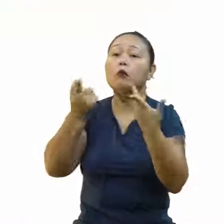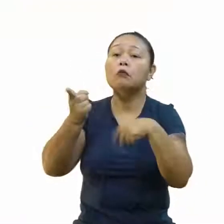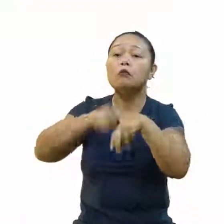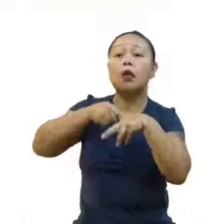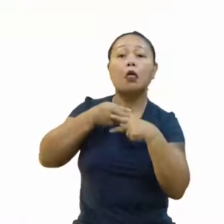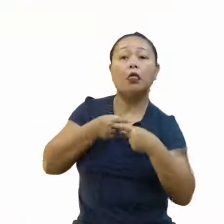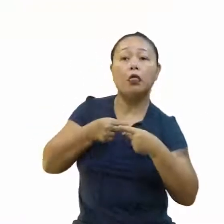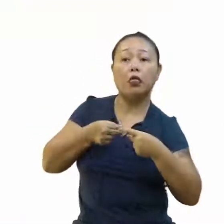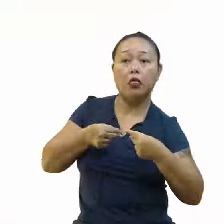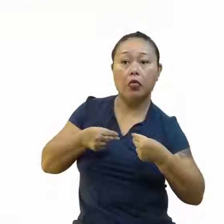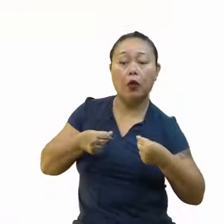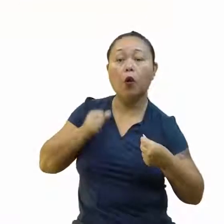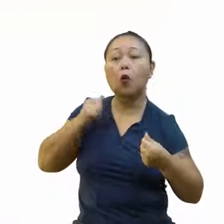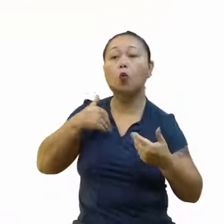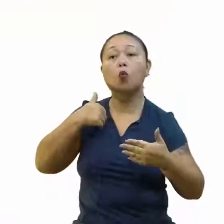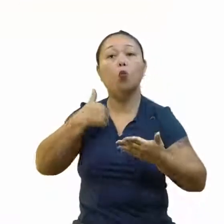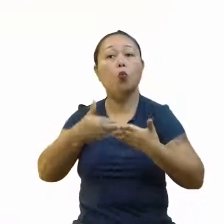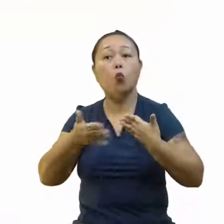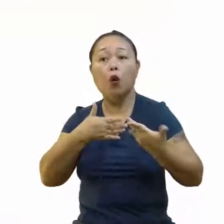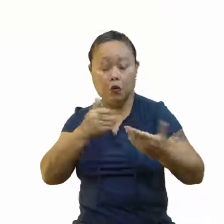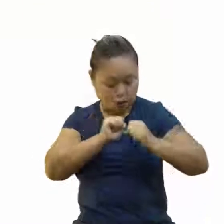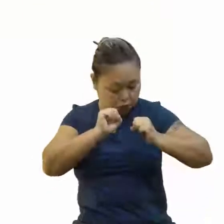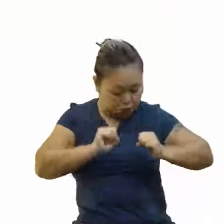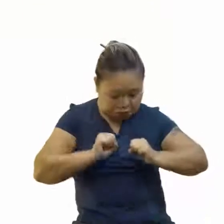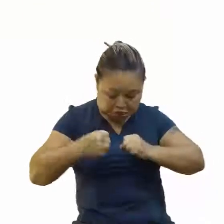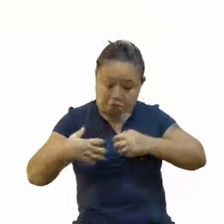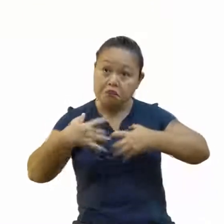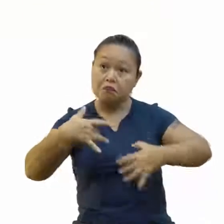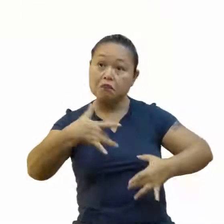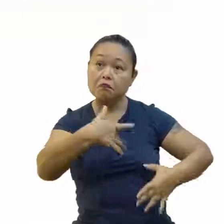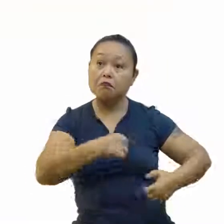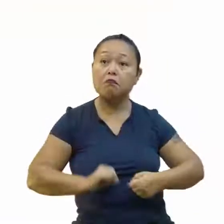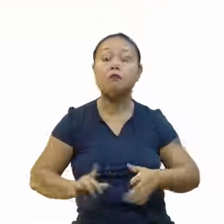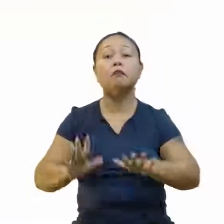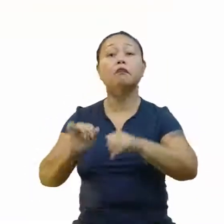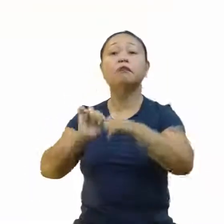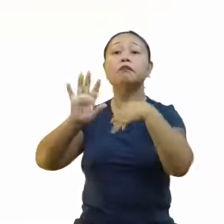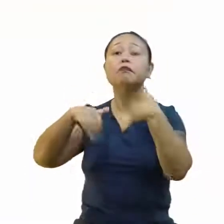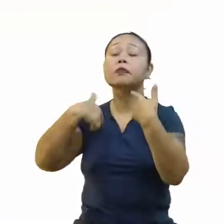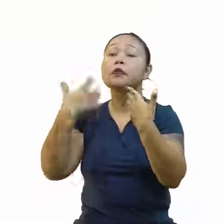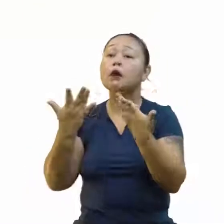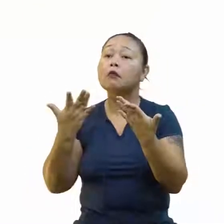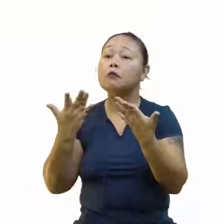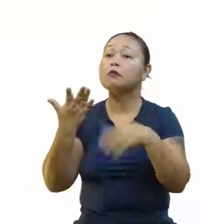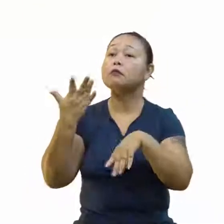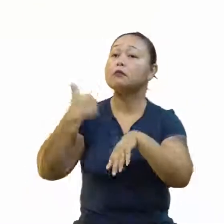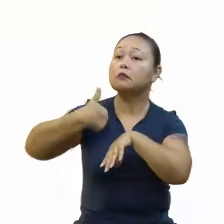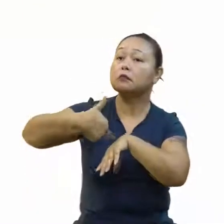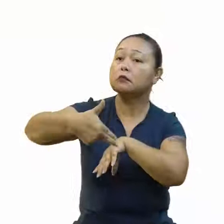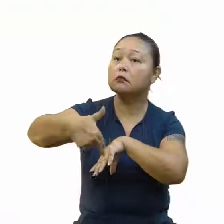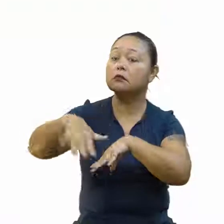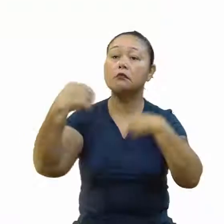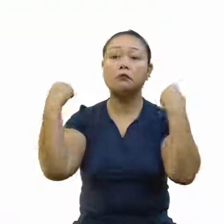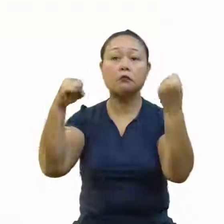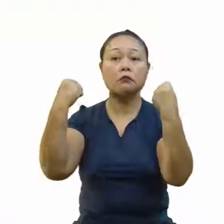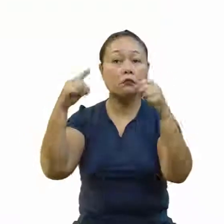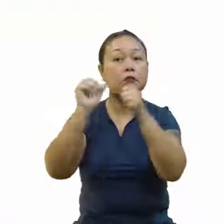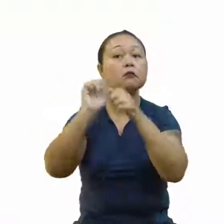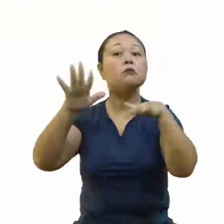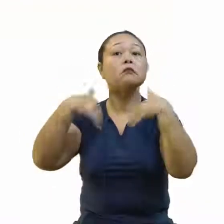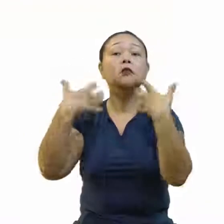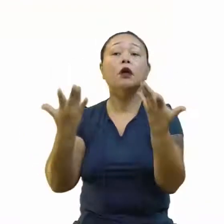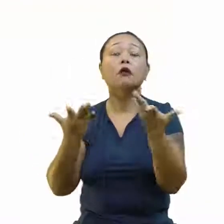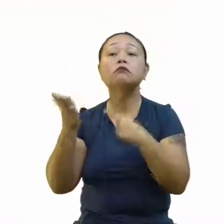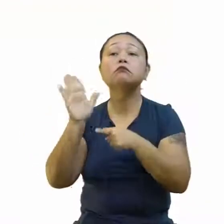ser acarretada em qualquer sistema corporal. A atividade física, ela vai contribuir, mas contribuir em